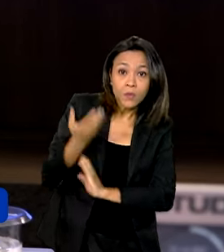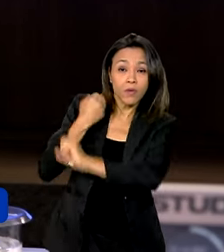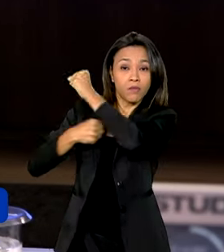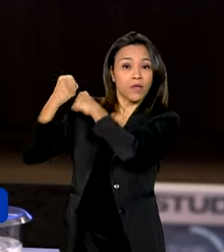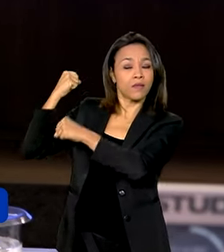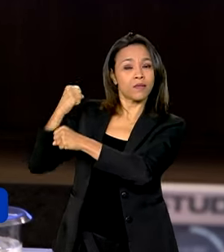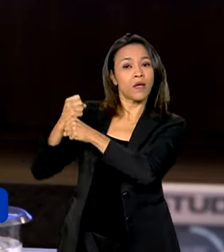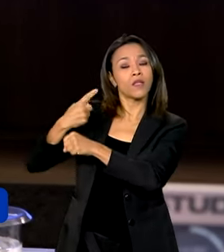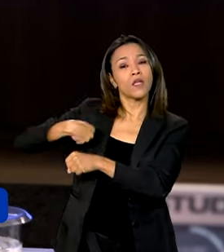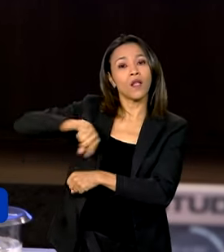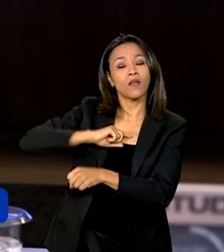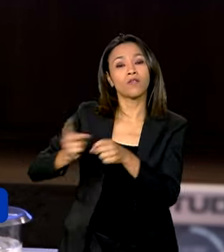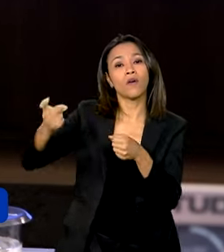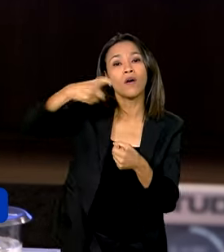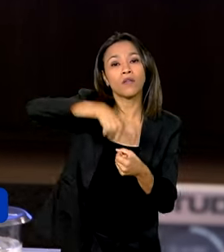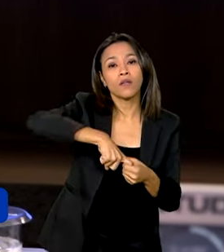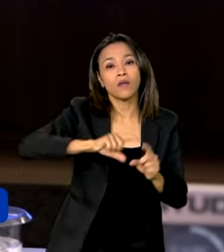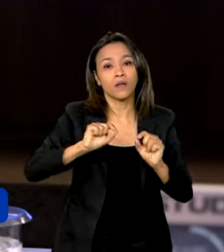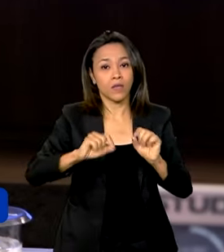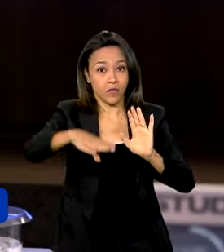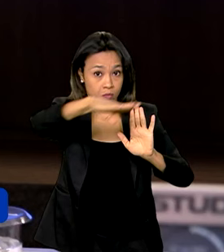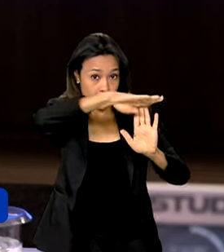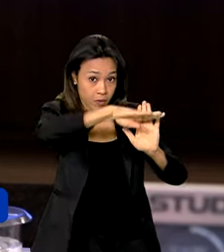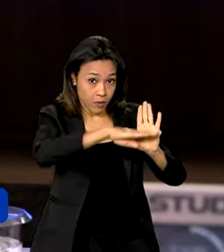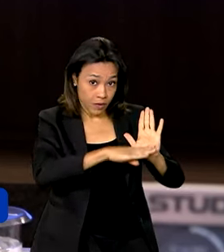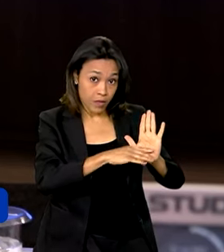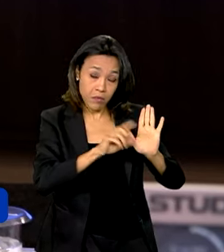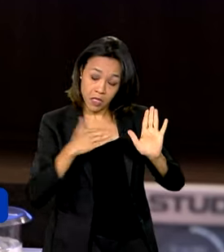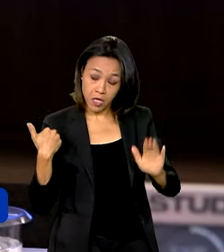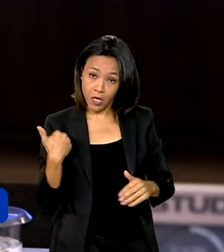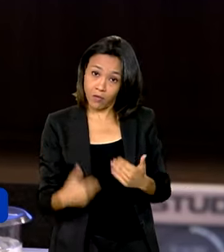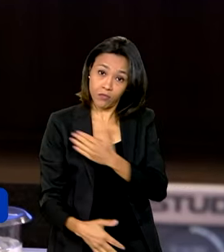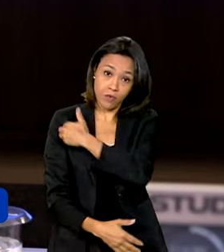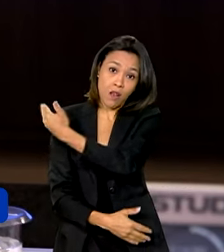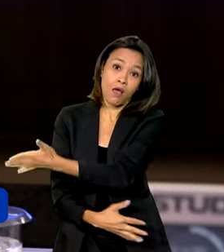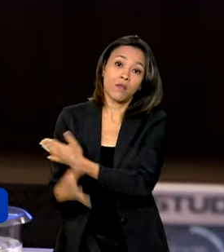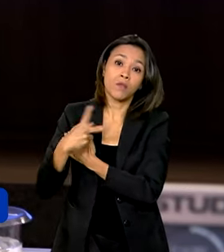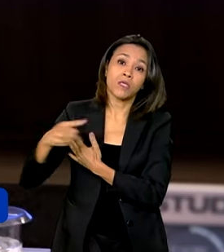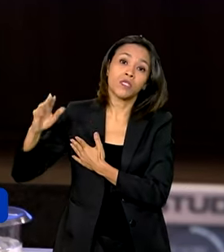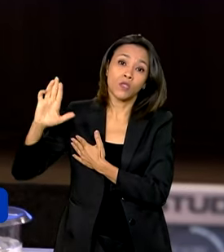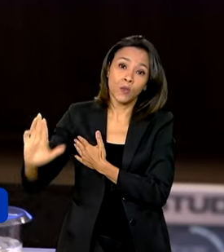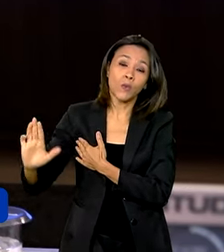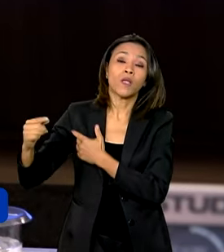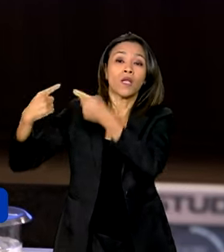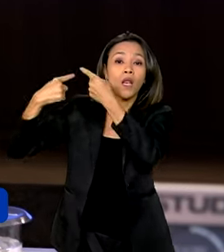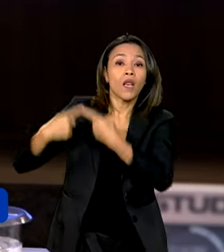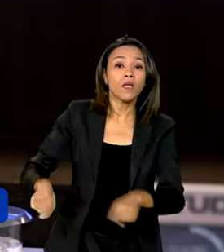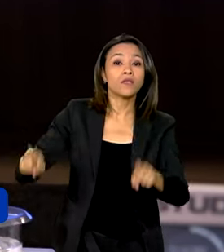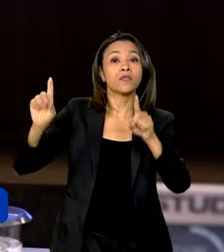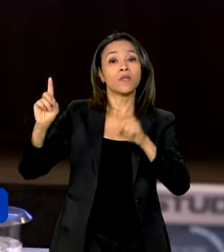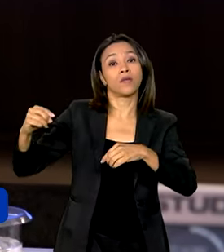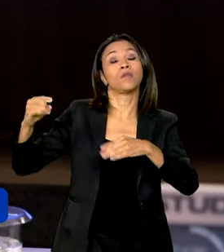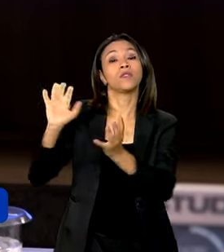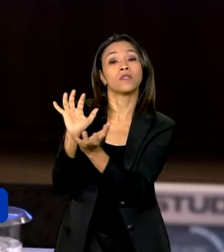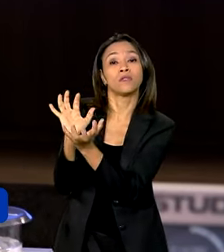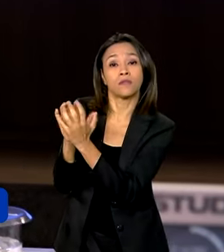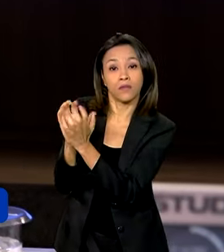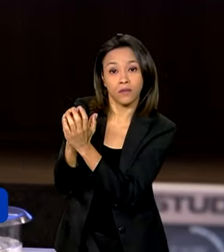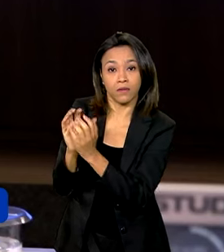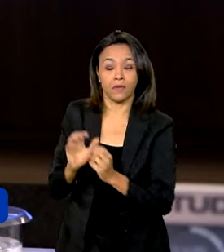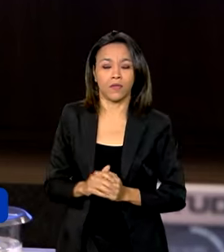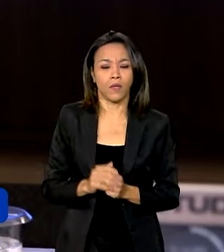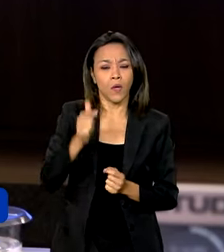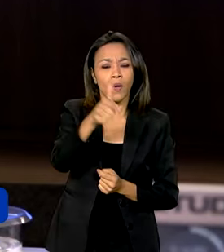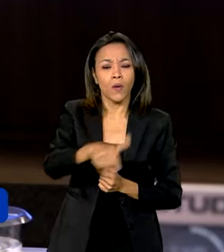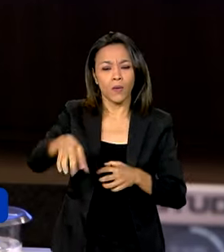quando retomamos o programa e lancei ao lado do presidente Lula e Recife e um um outro dado que